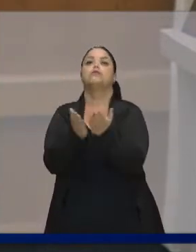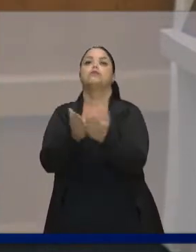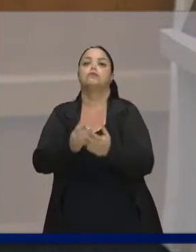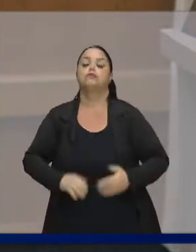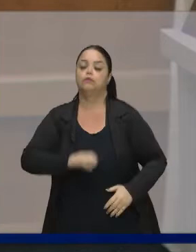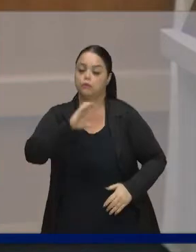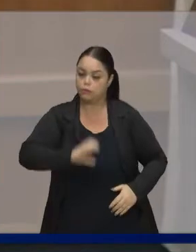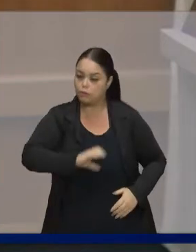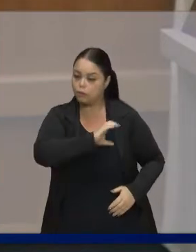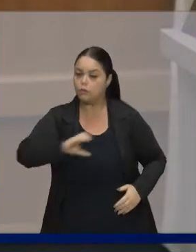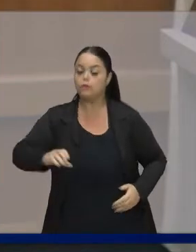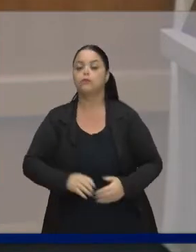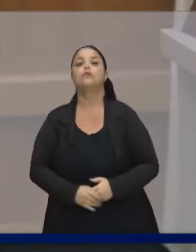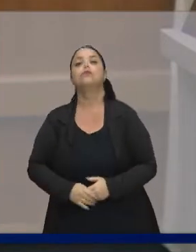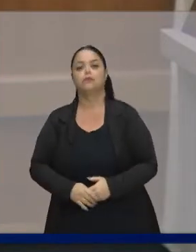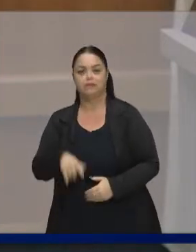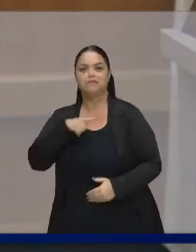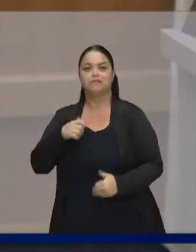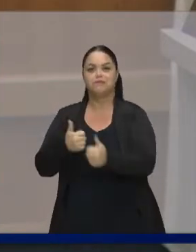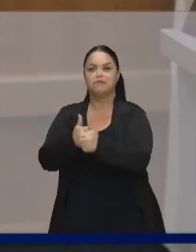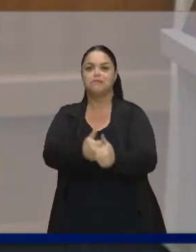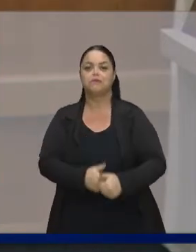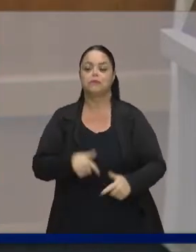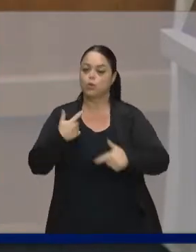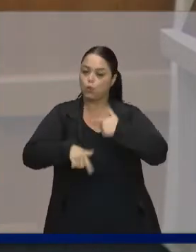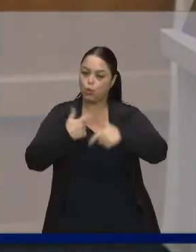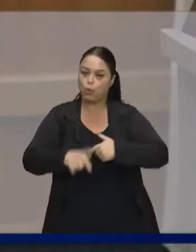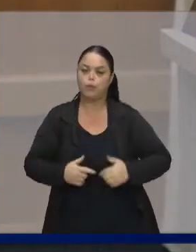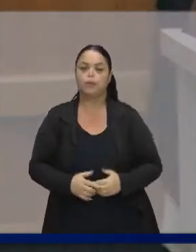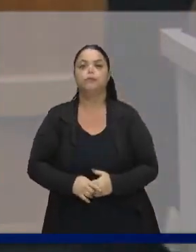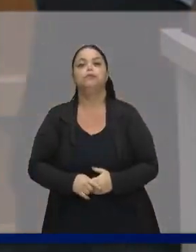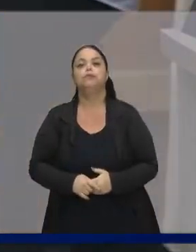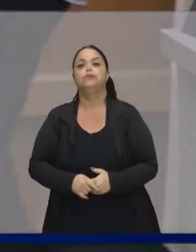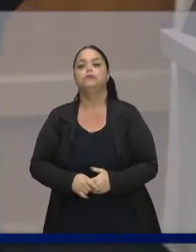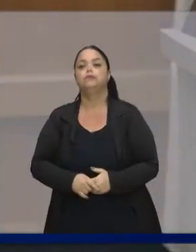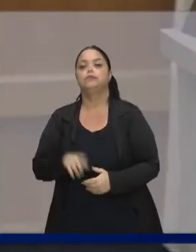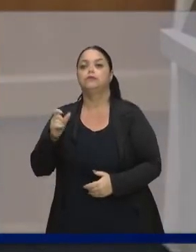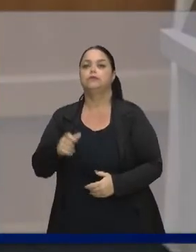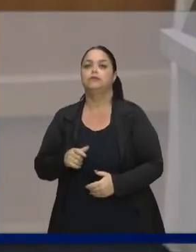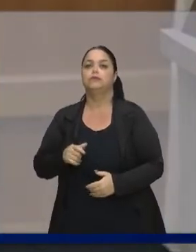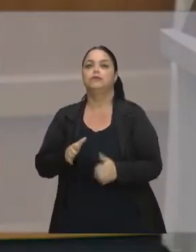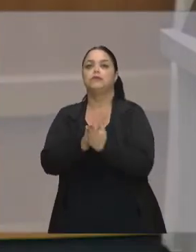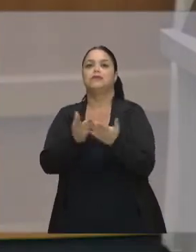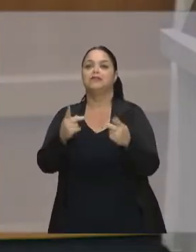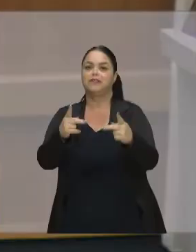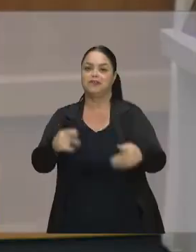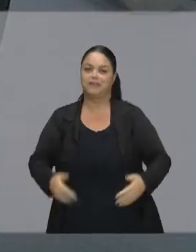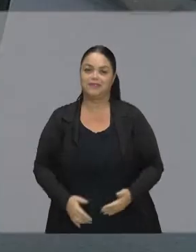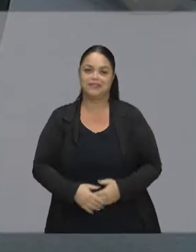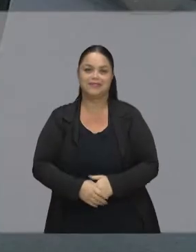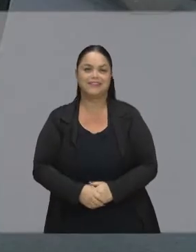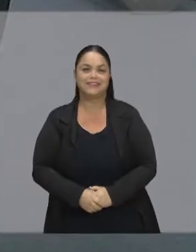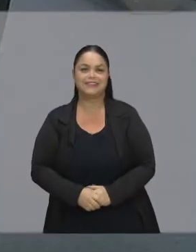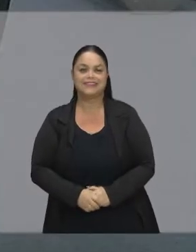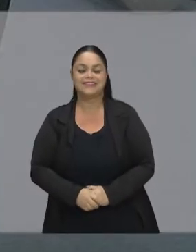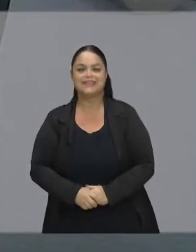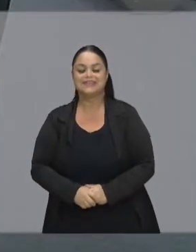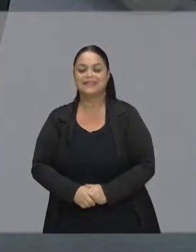que tem acompanhado todo o seu trabalho e a palavra que ele vai trazer para todos nós. Muito obrigado, senhor.